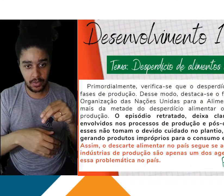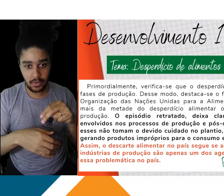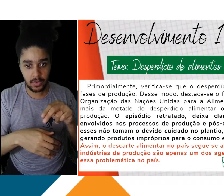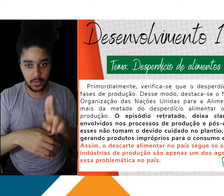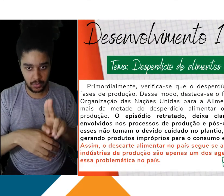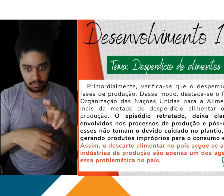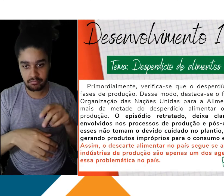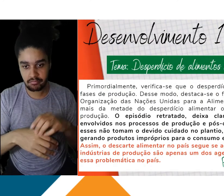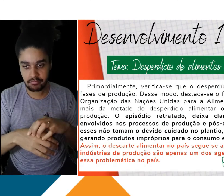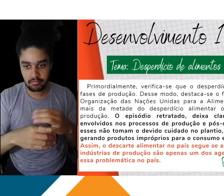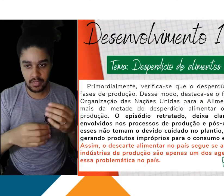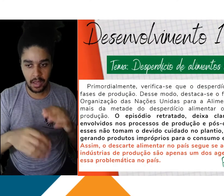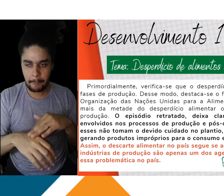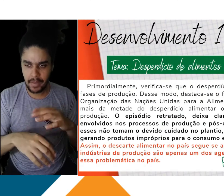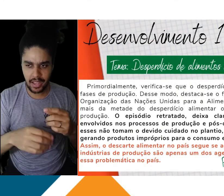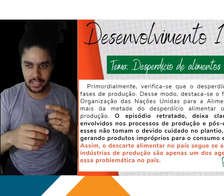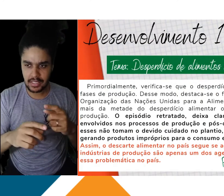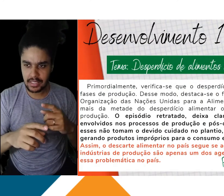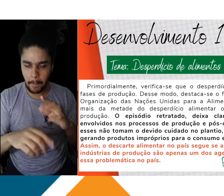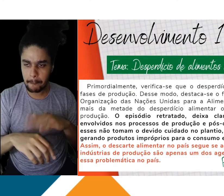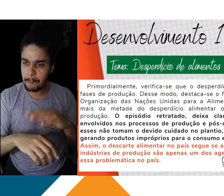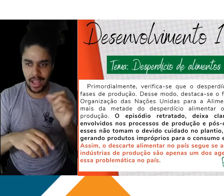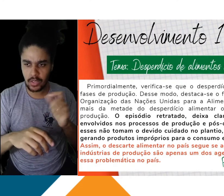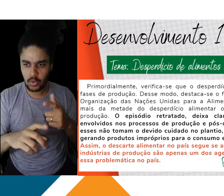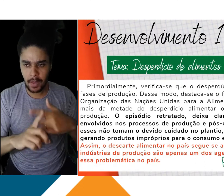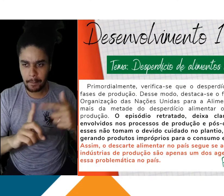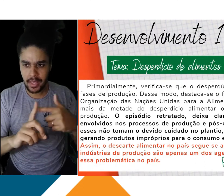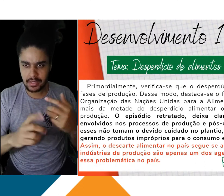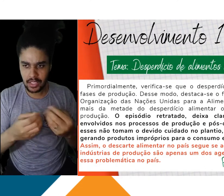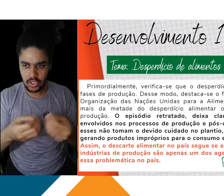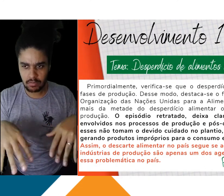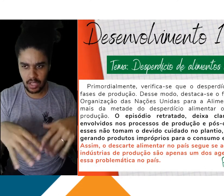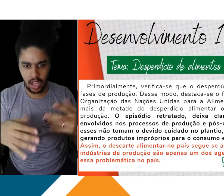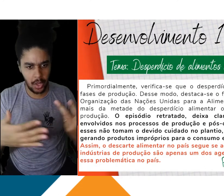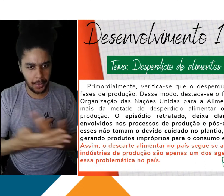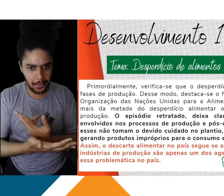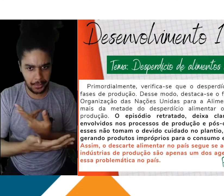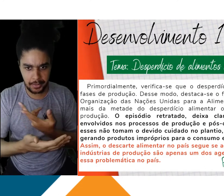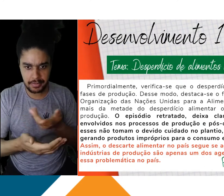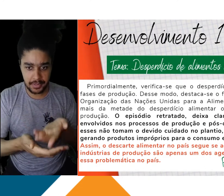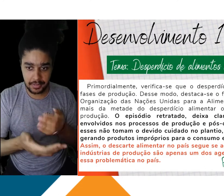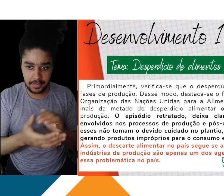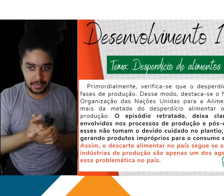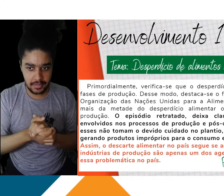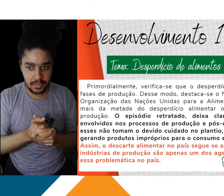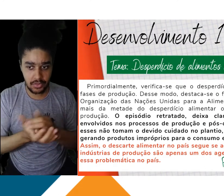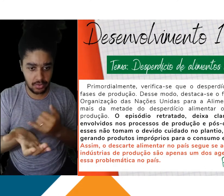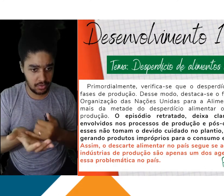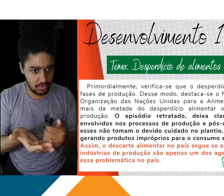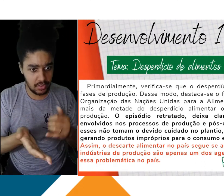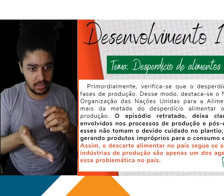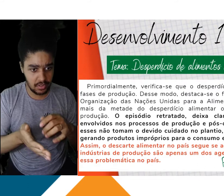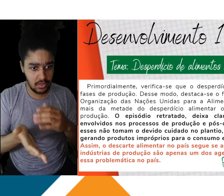Agricultura, mais da metade do desperdício alimentar ocorre nas etapas iniciais da produção. O episódio retratado,